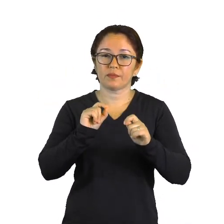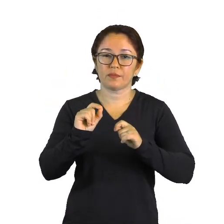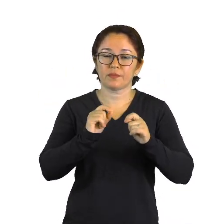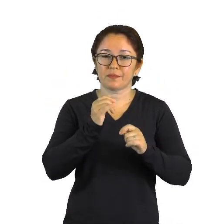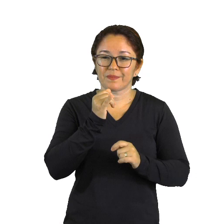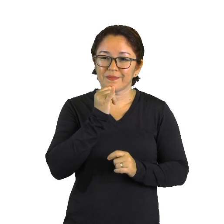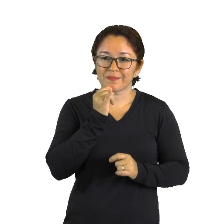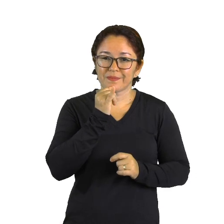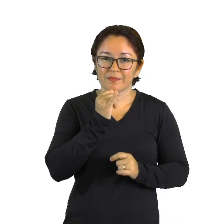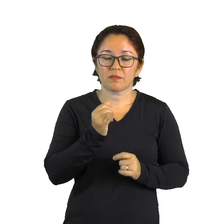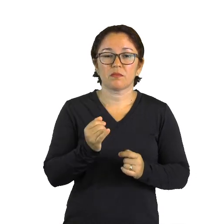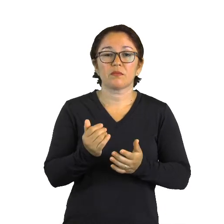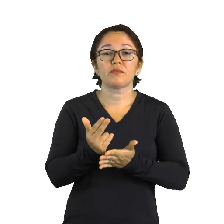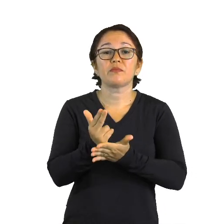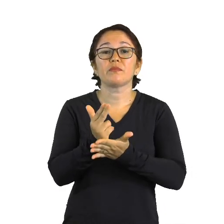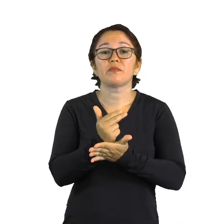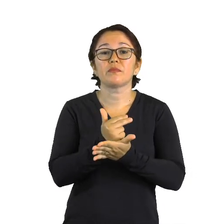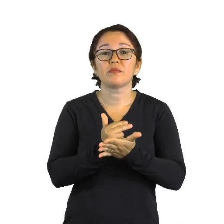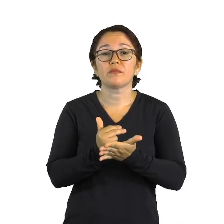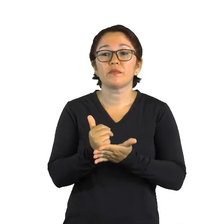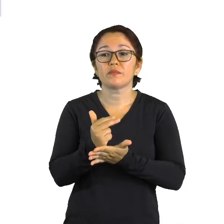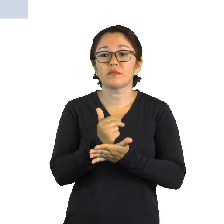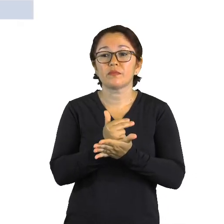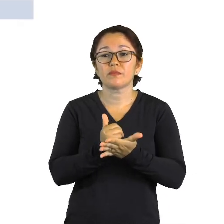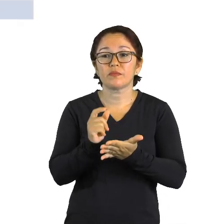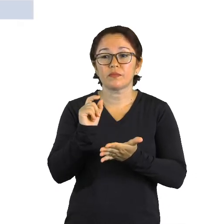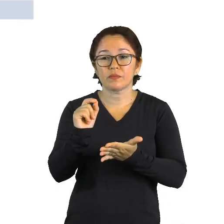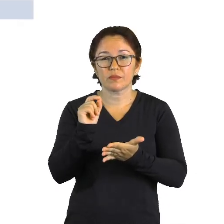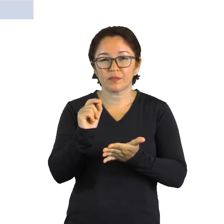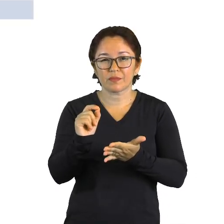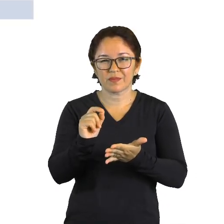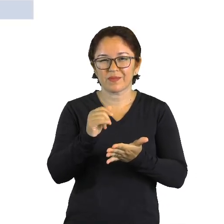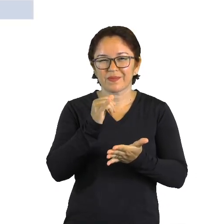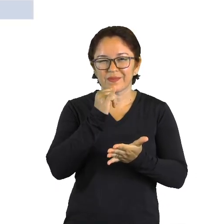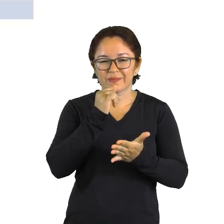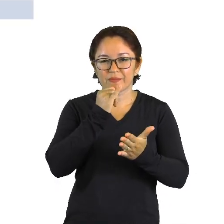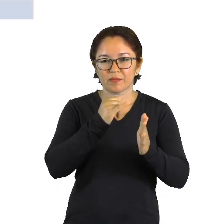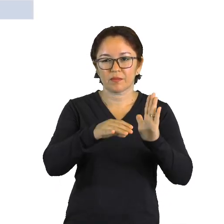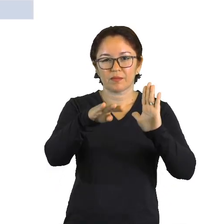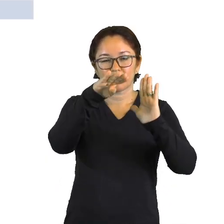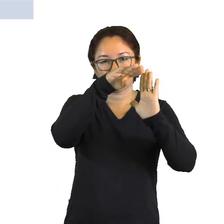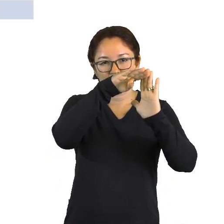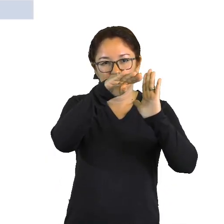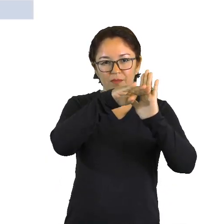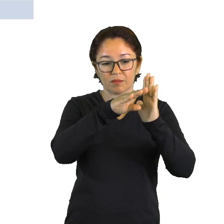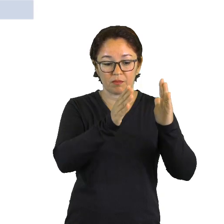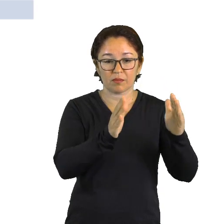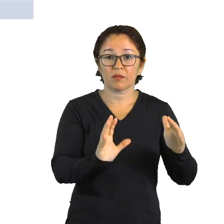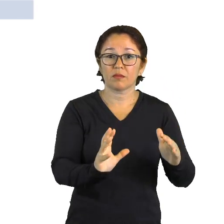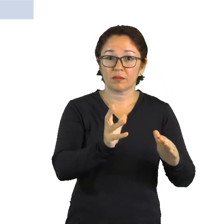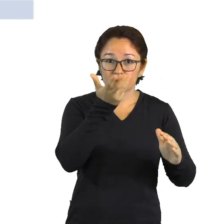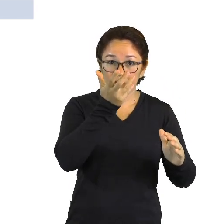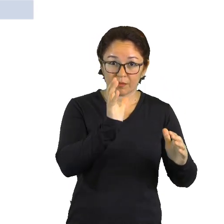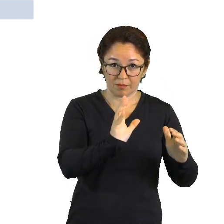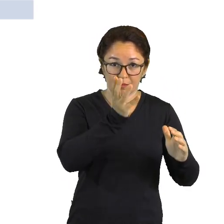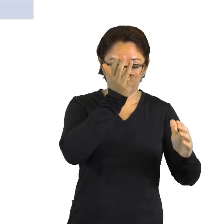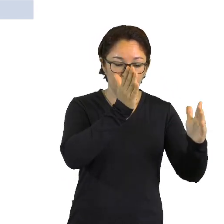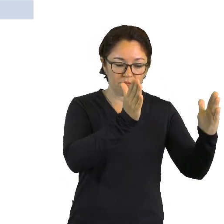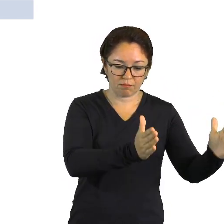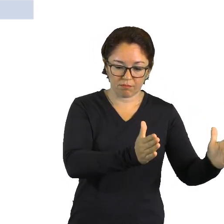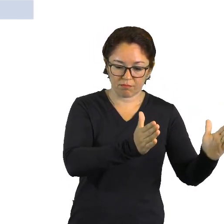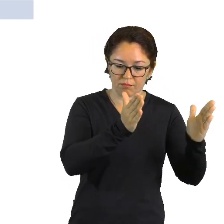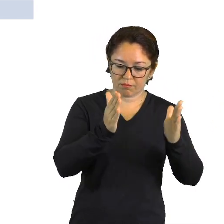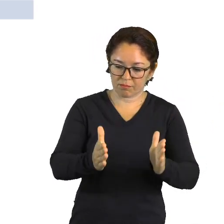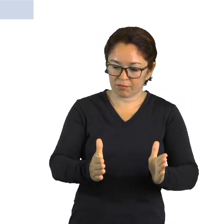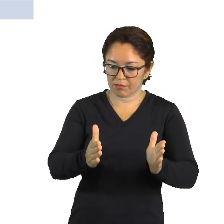por meio de desenho, a estrutura da narrativa, observando os elementos do enredo, que são